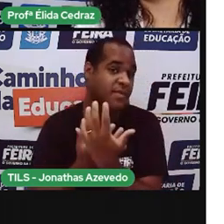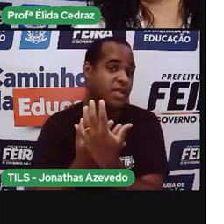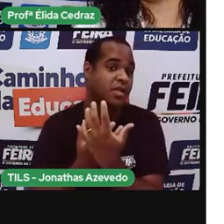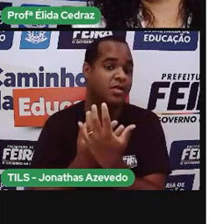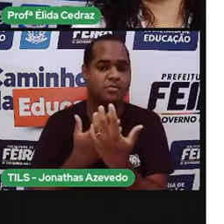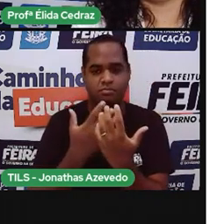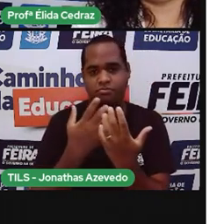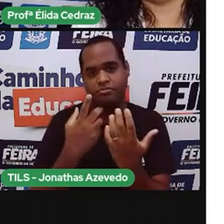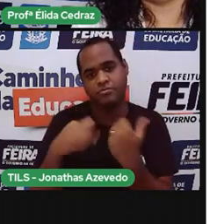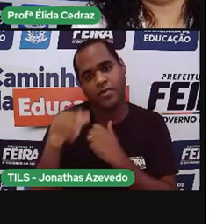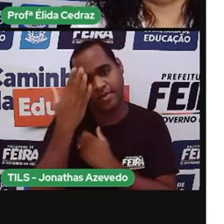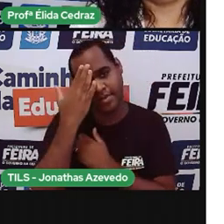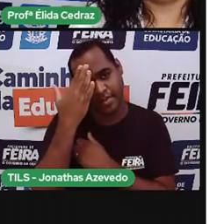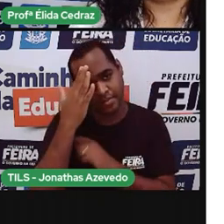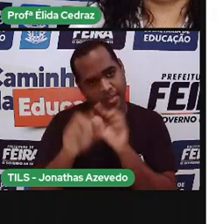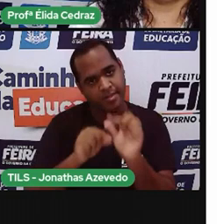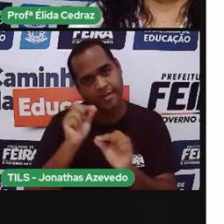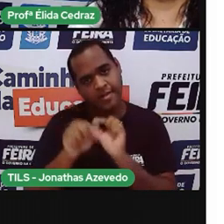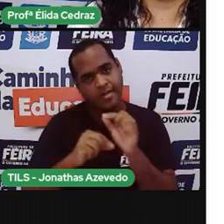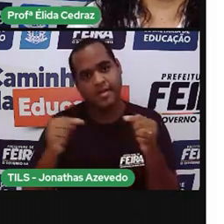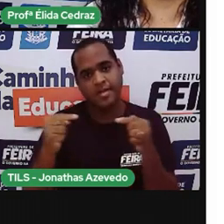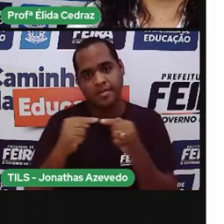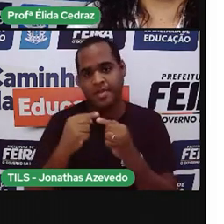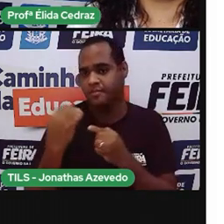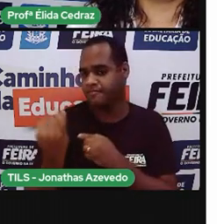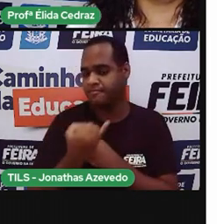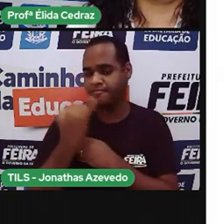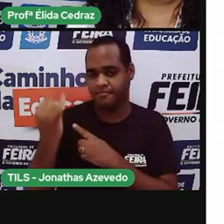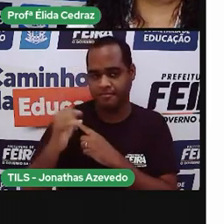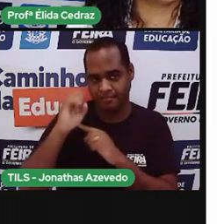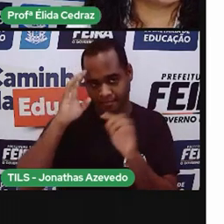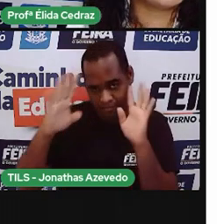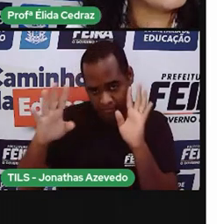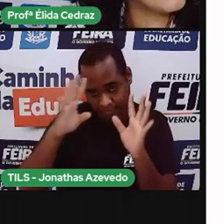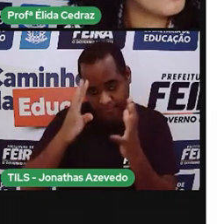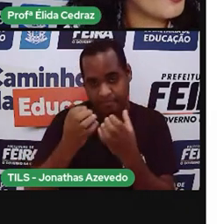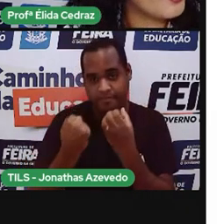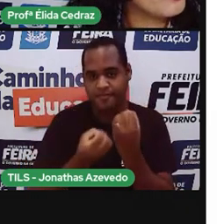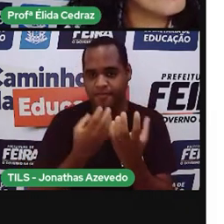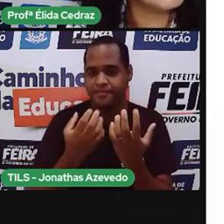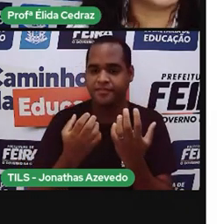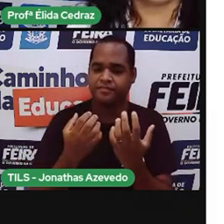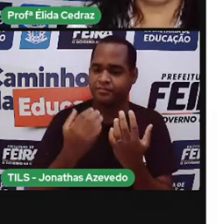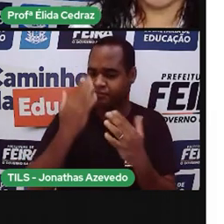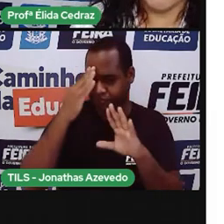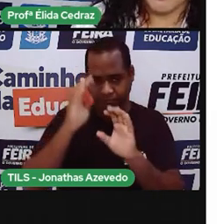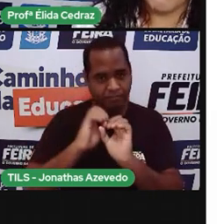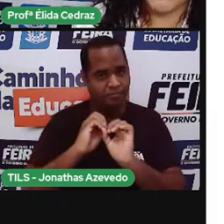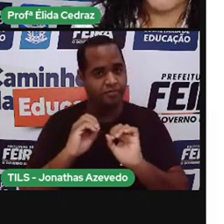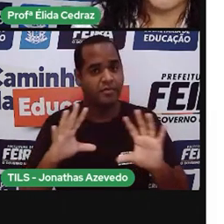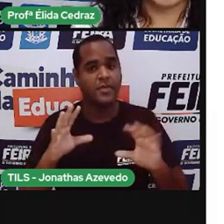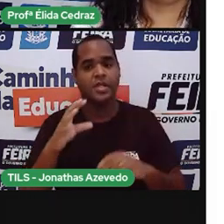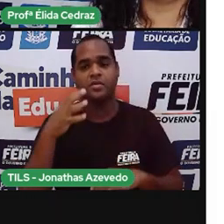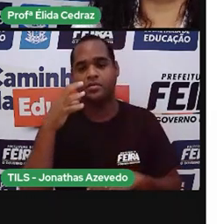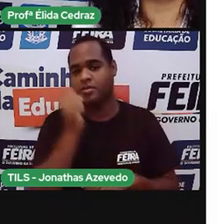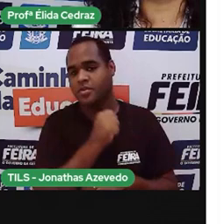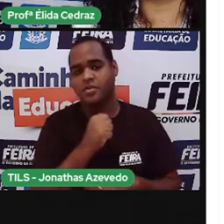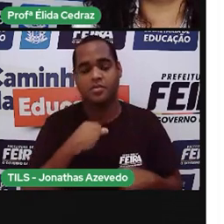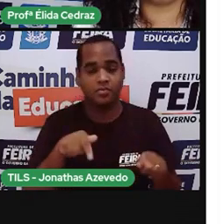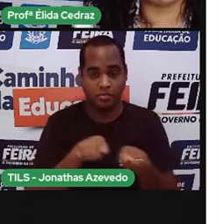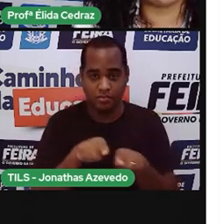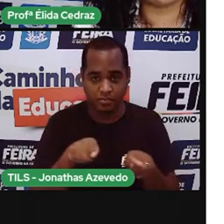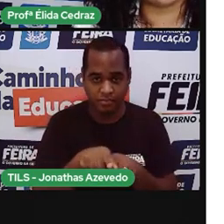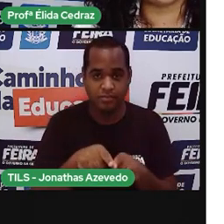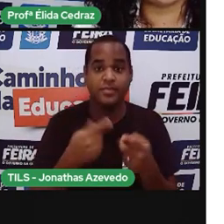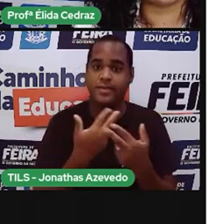as cantigas de roda, elas carregam a melodia de ritmo claro e rápido,